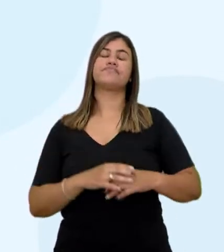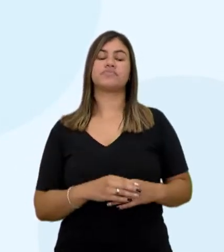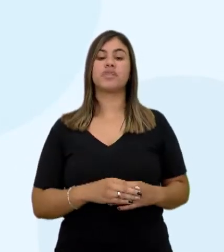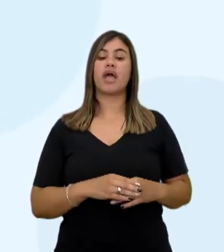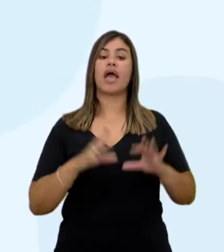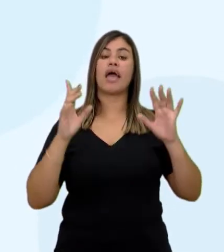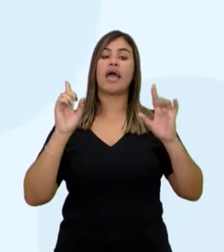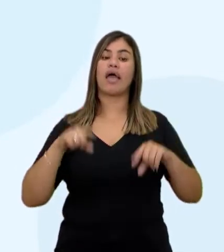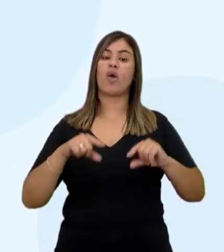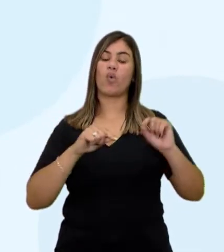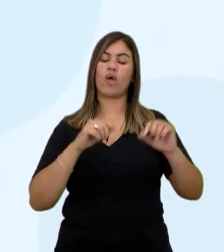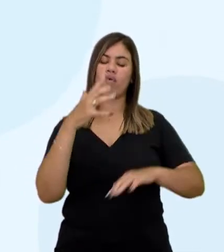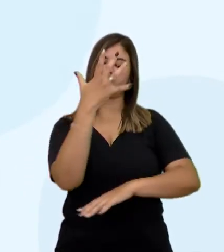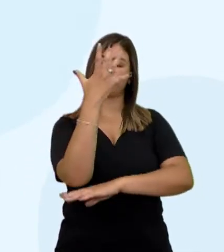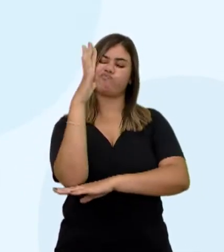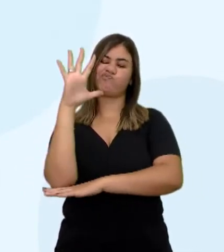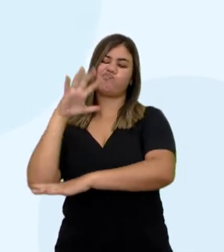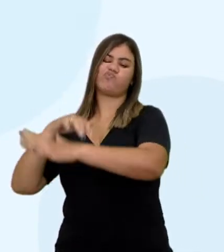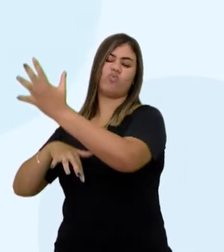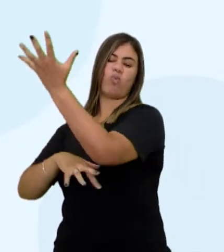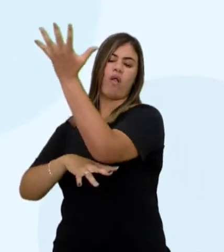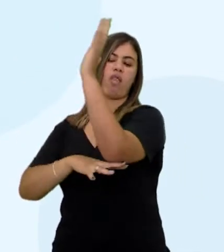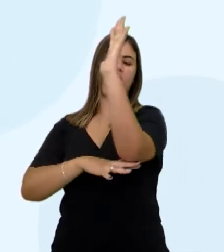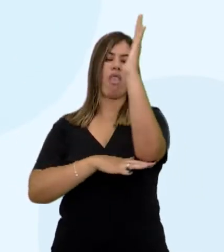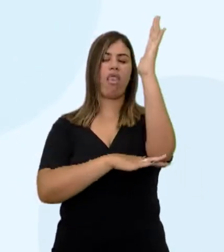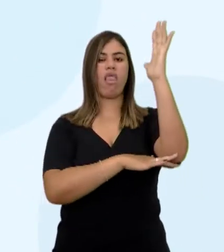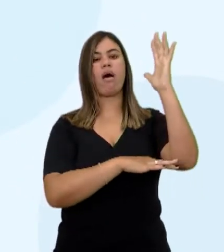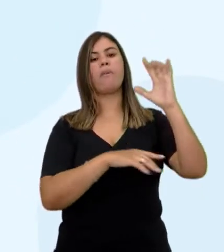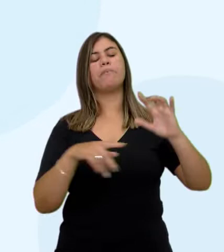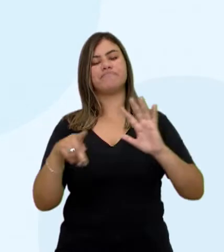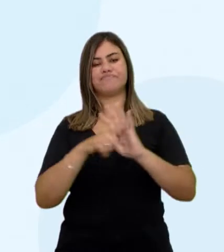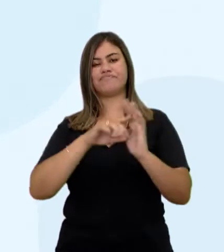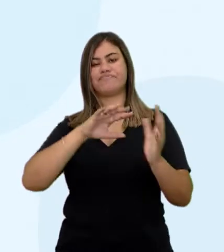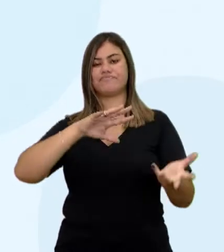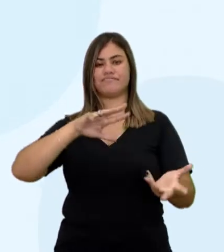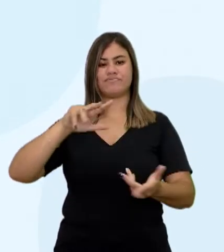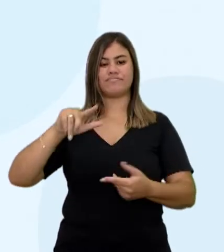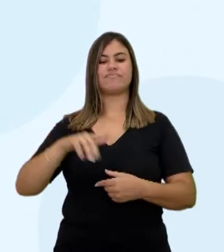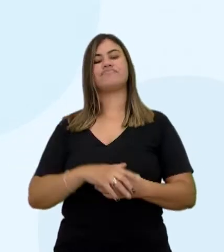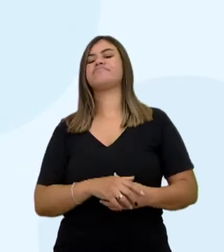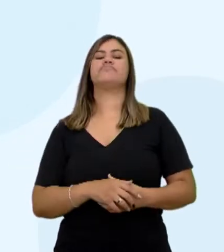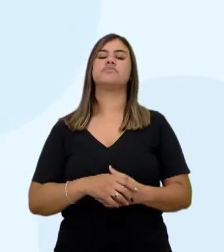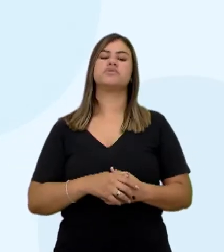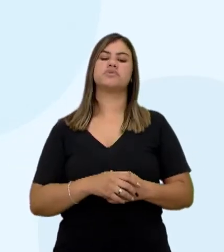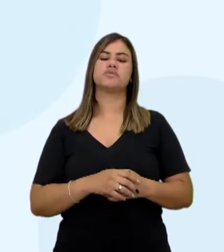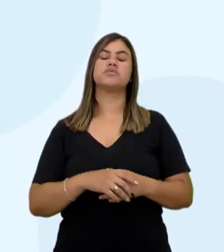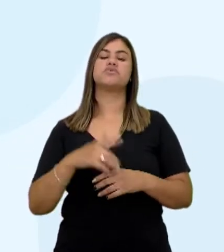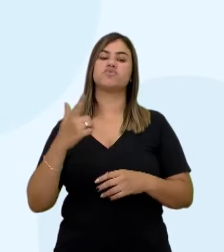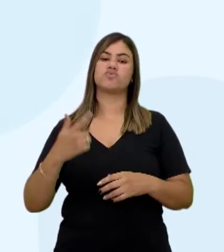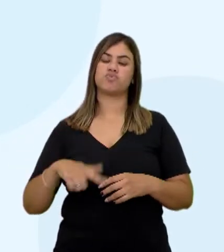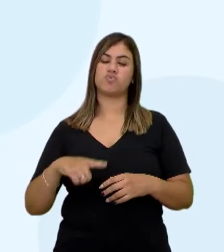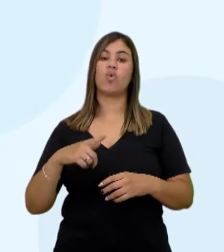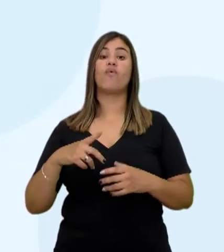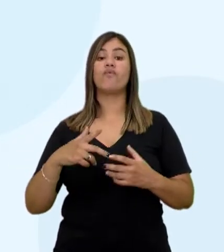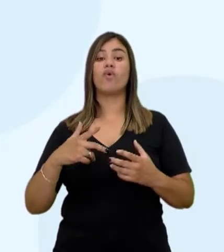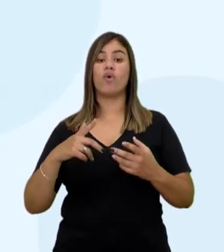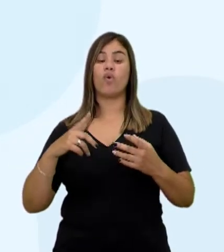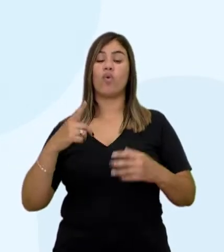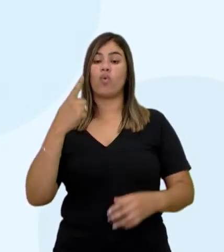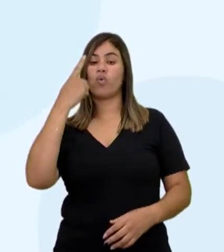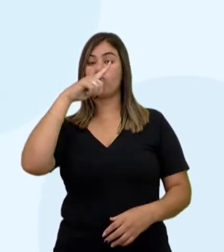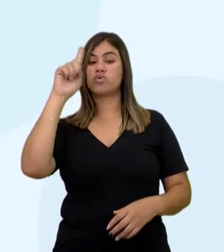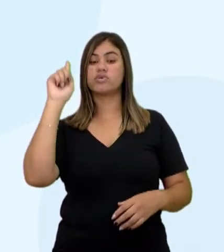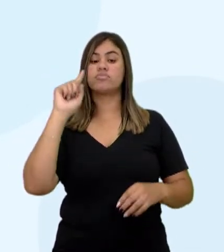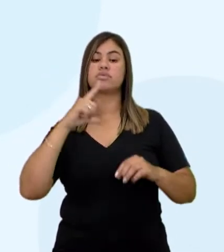das grandes florestas aqui no nosso planeta, né? E o período permiano, como eu falei, aí aparecem os animais com maiores portes